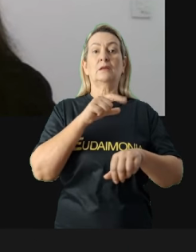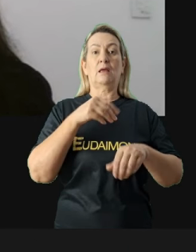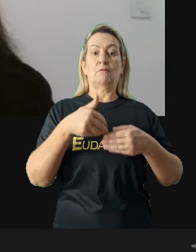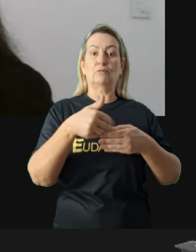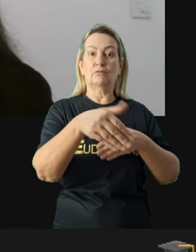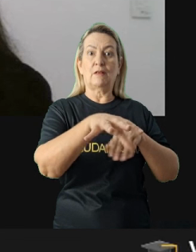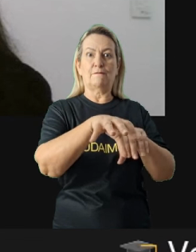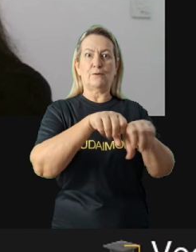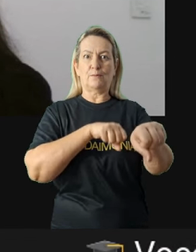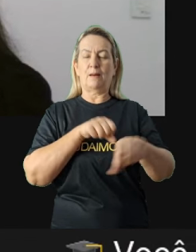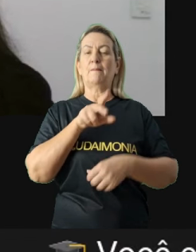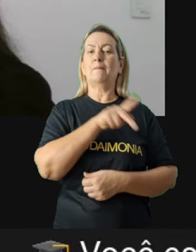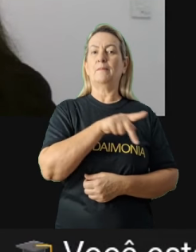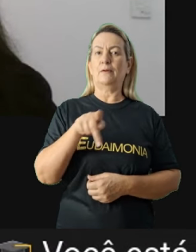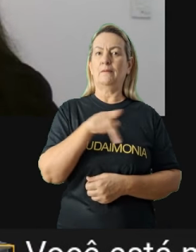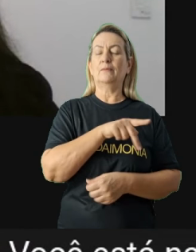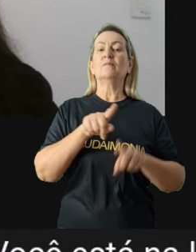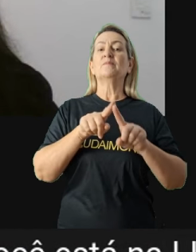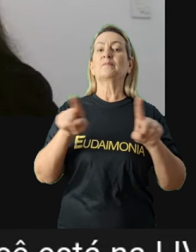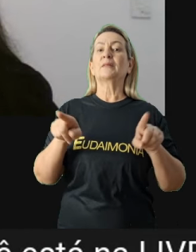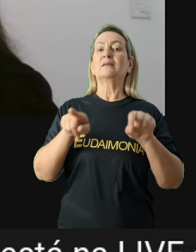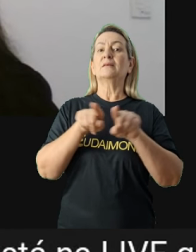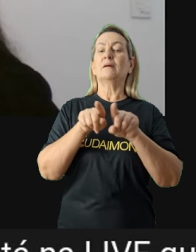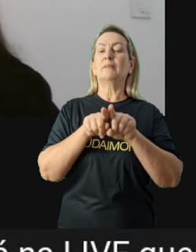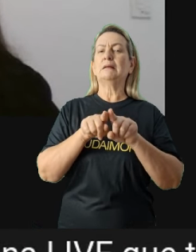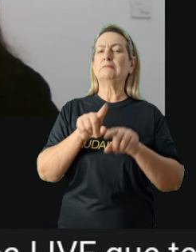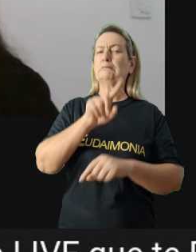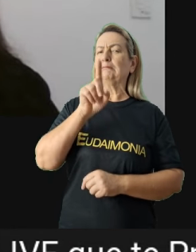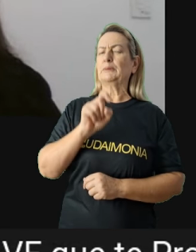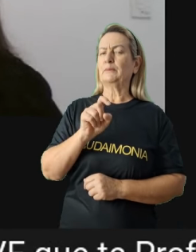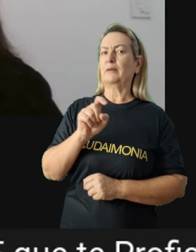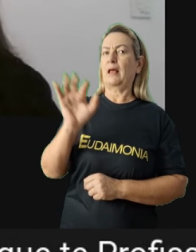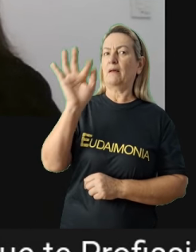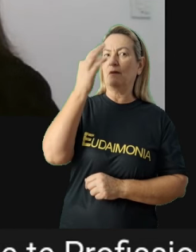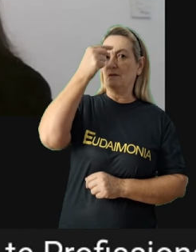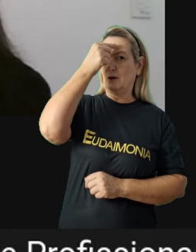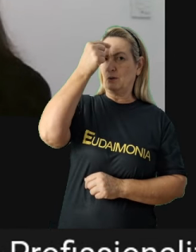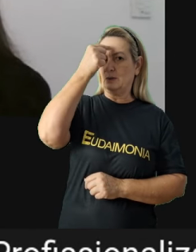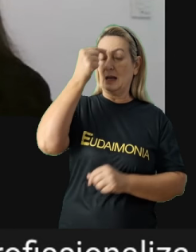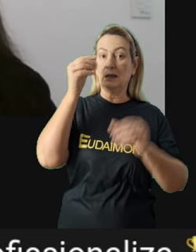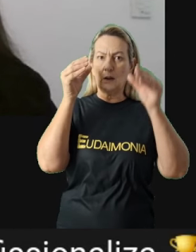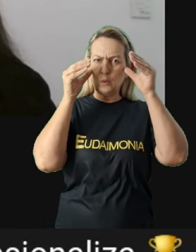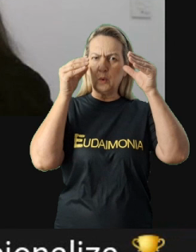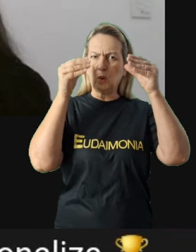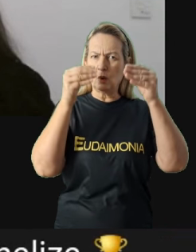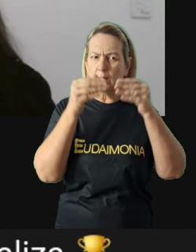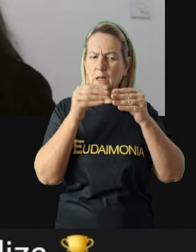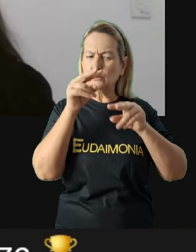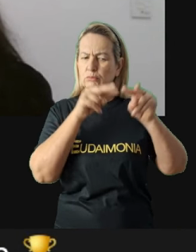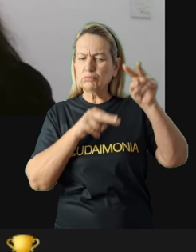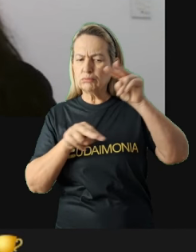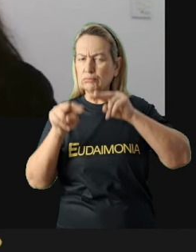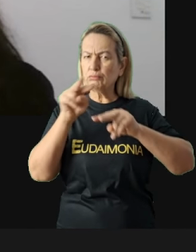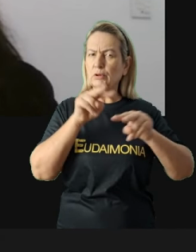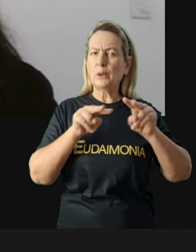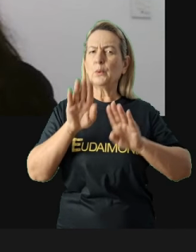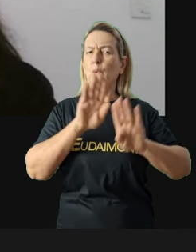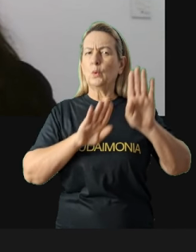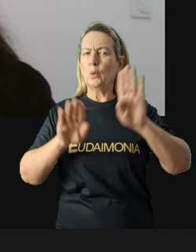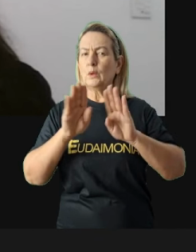só dos alunos que estão em formação, os futuros professores, que aí as instituições de ensino estão, de fato, olhando com cuidado